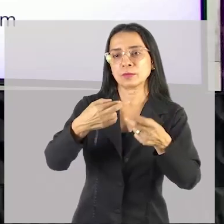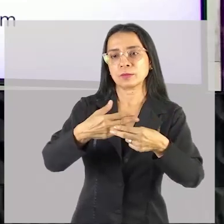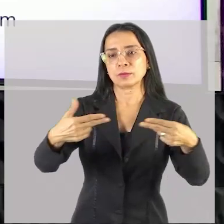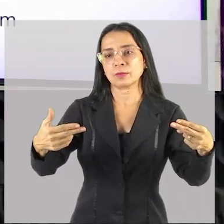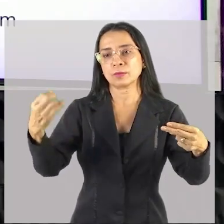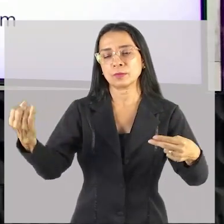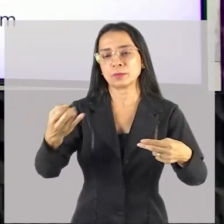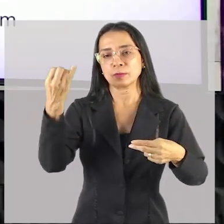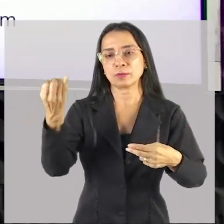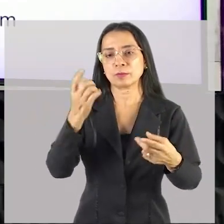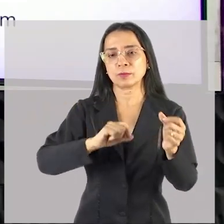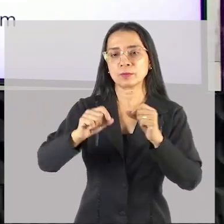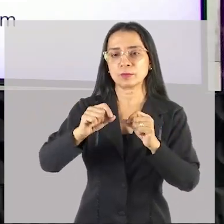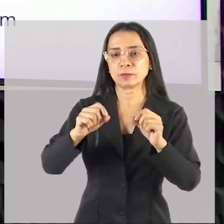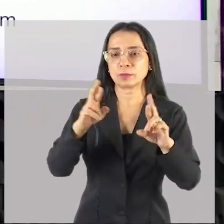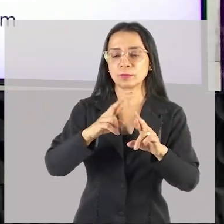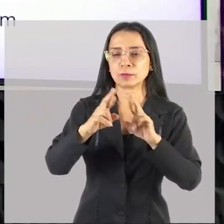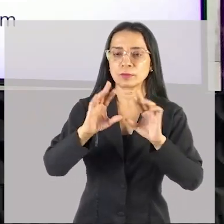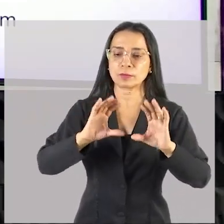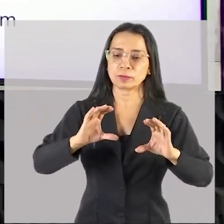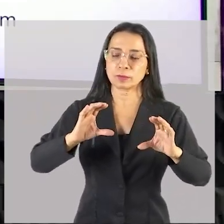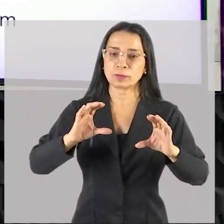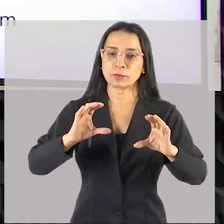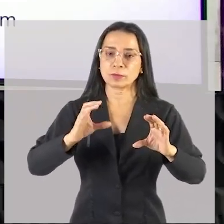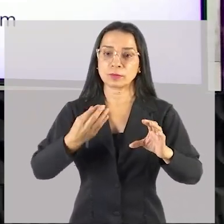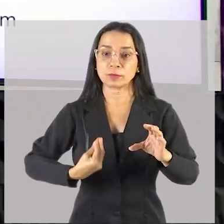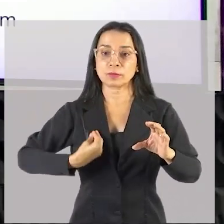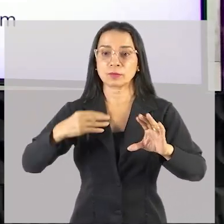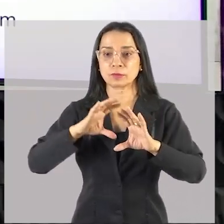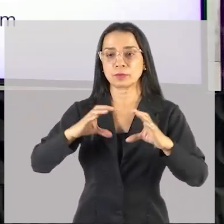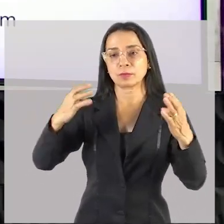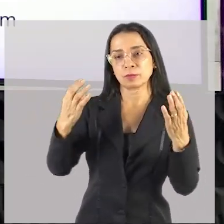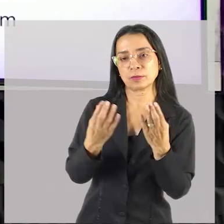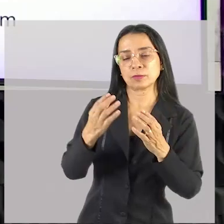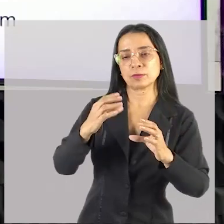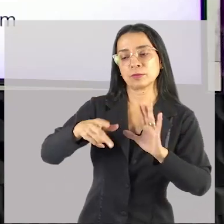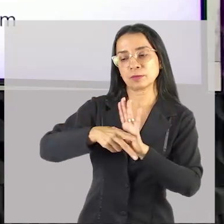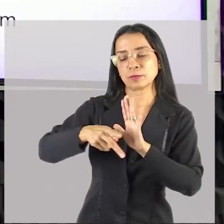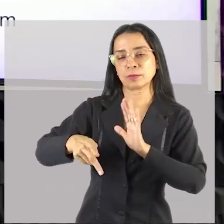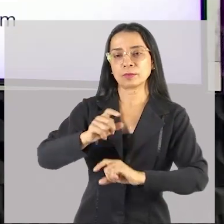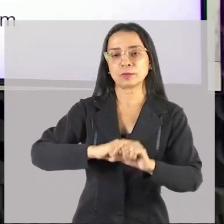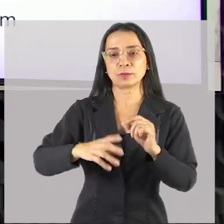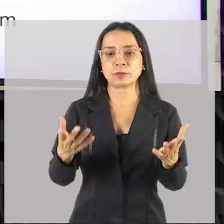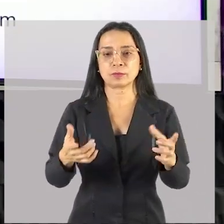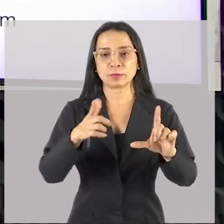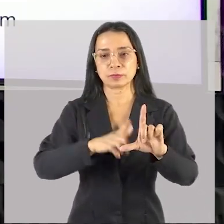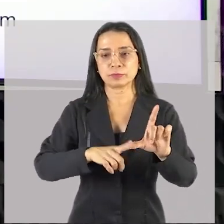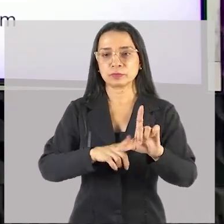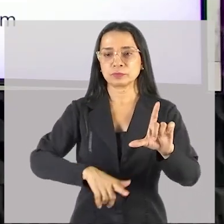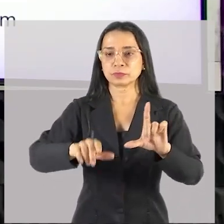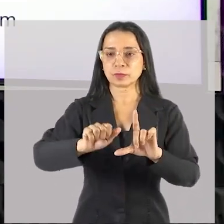comunidade. Todas as comunidades, continuando o texto, visam algum bem. É evidente que